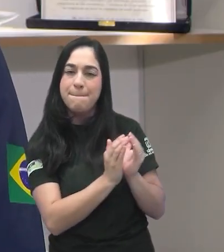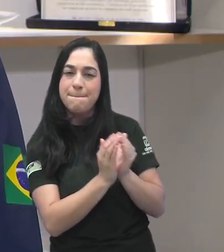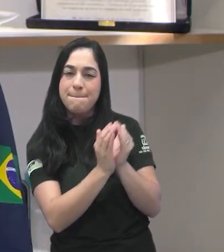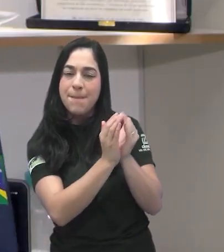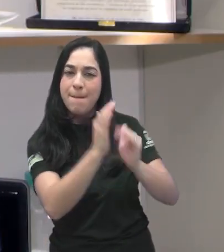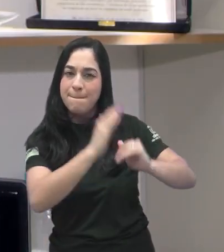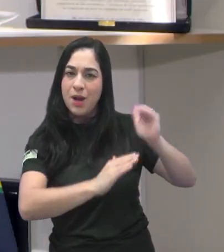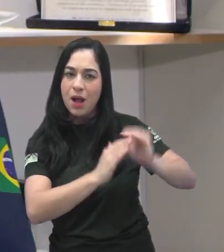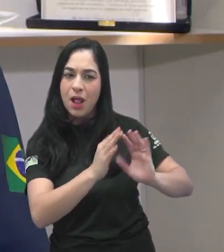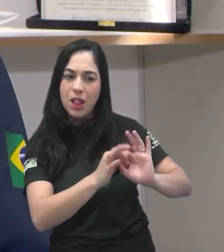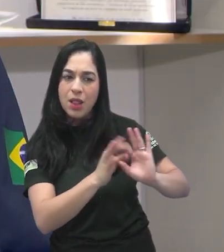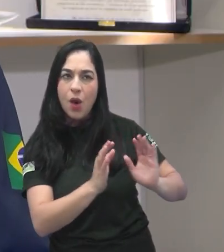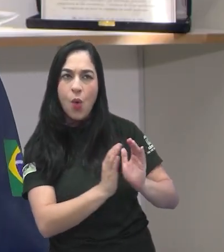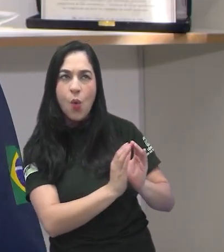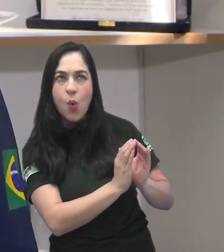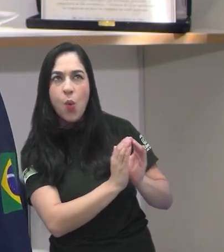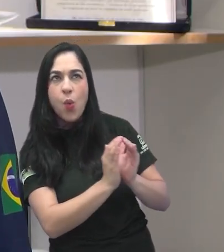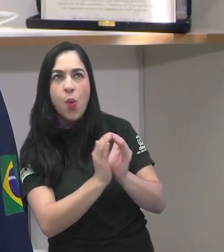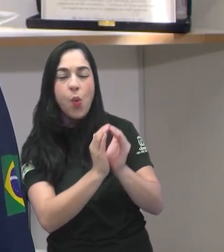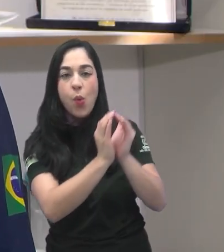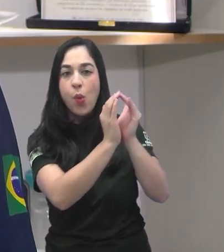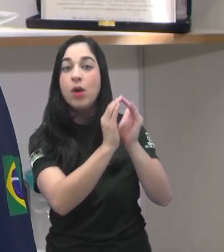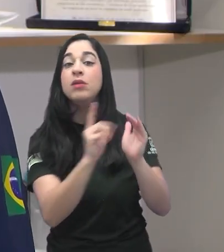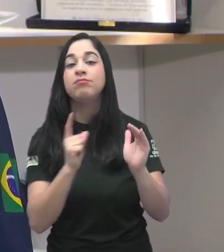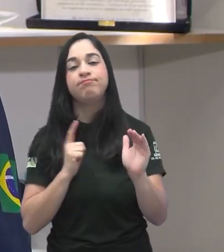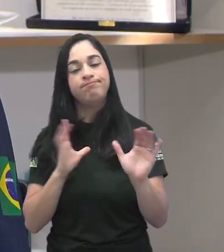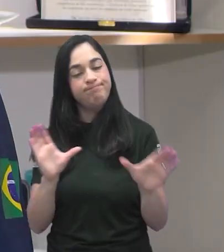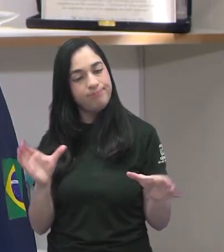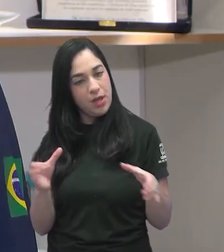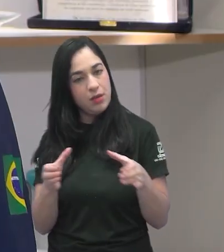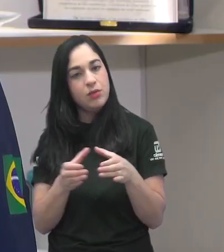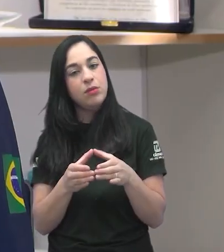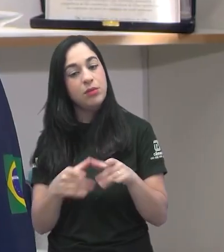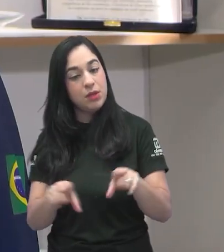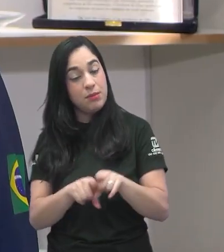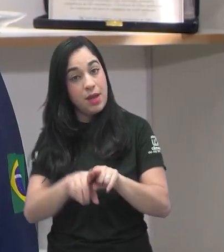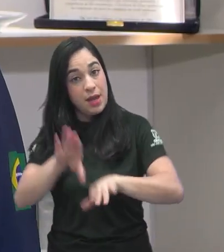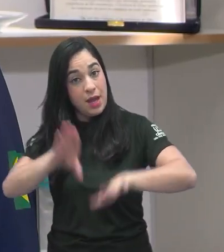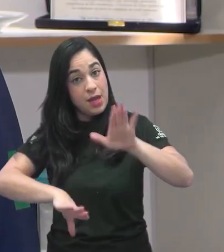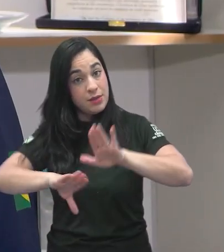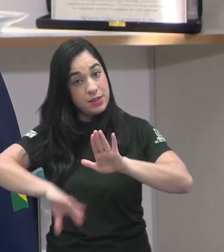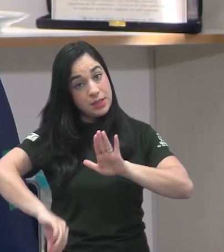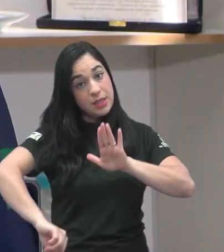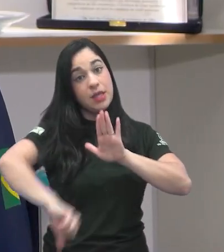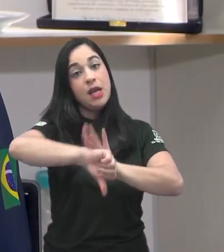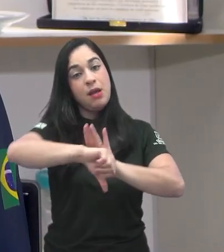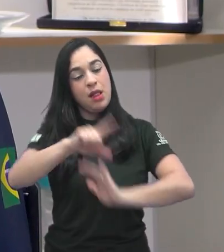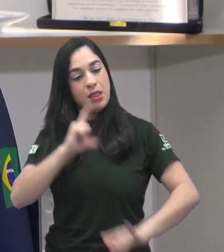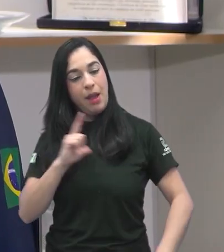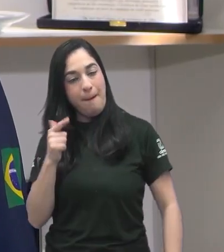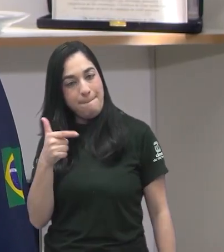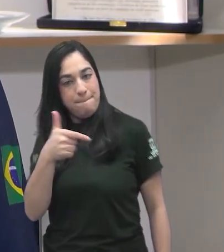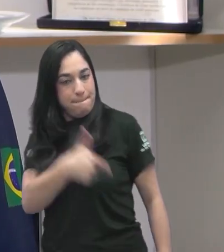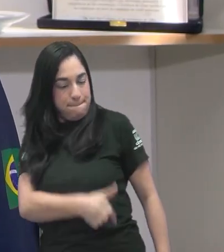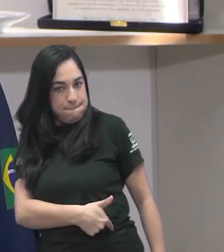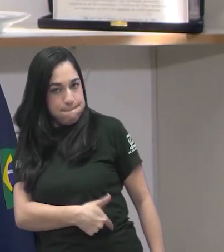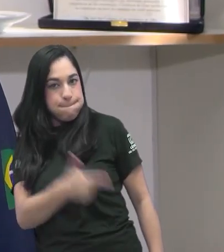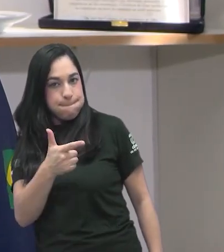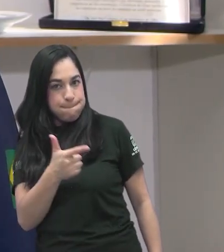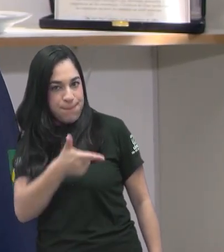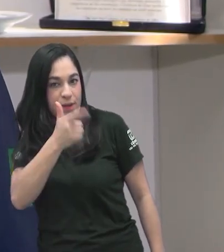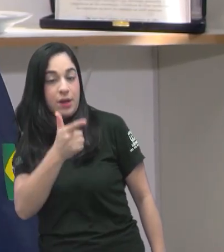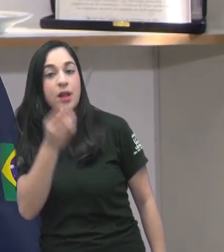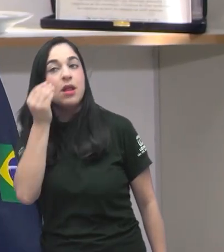esta prática aí de soltura de balões, esses balões gigantes, envolve grupos organizados, às vezes grupos até criminosos, andam